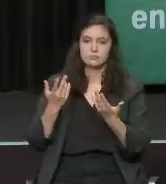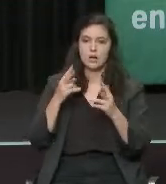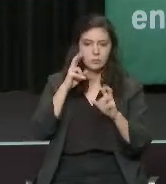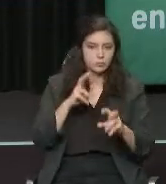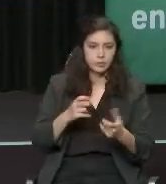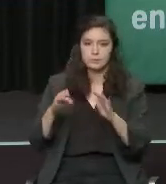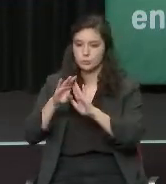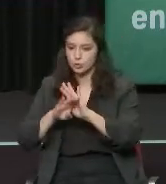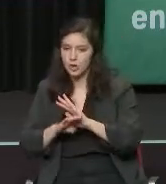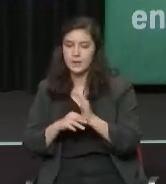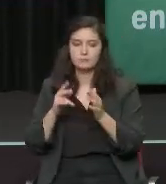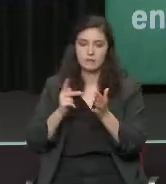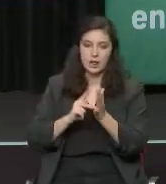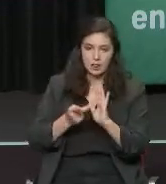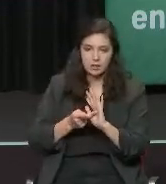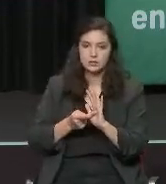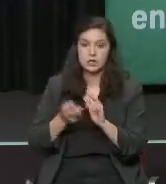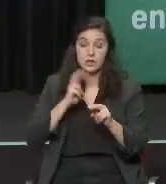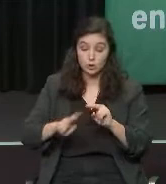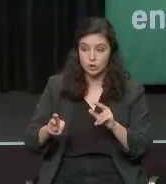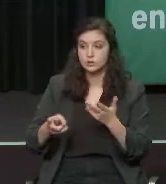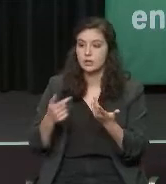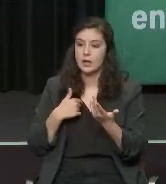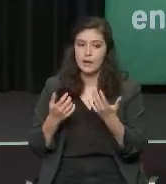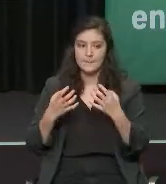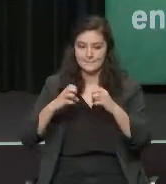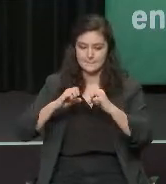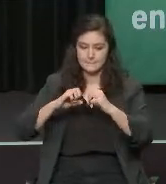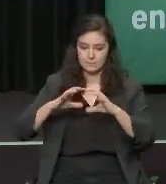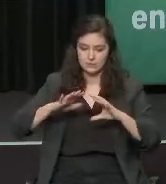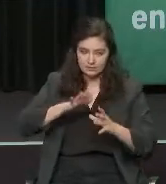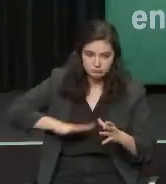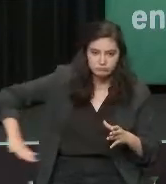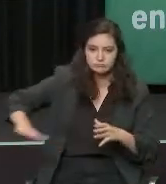exemplo, programação, eletrónica, campos magnéticos